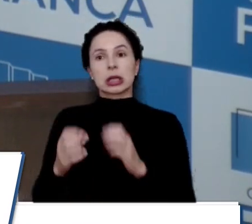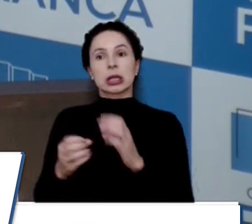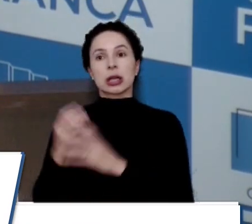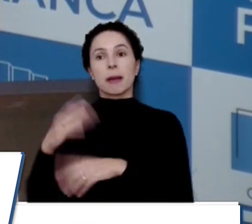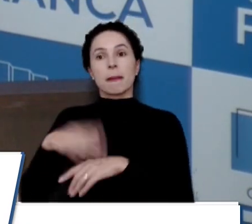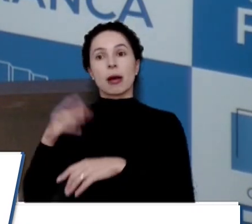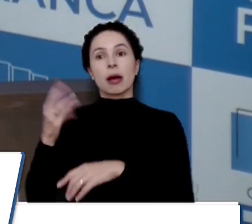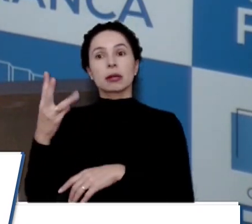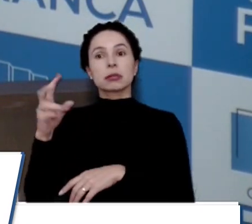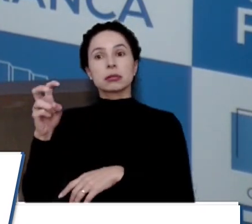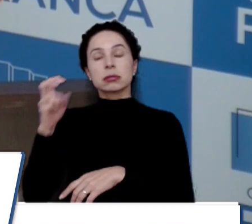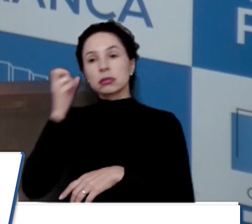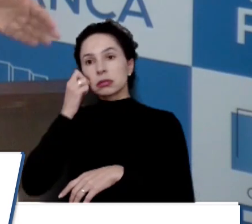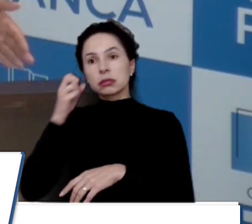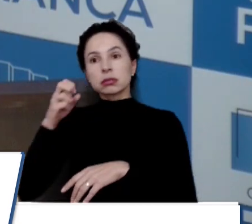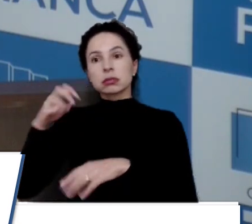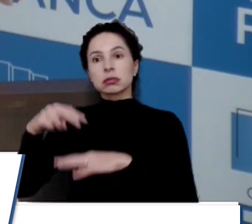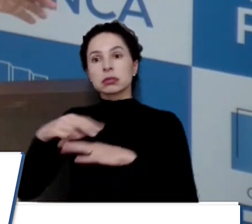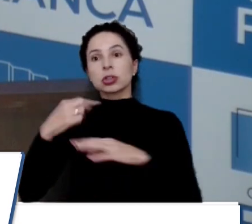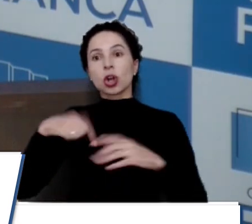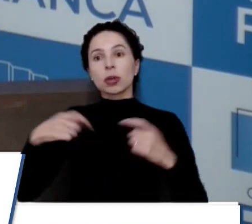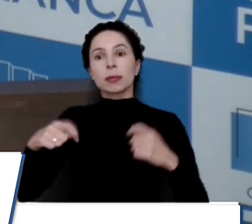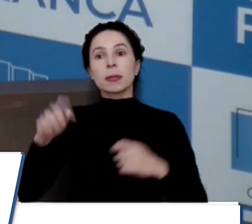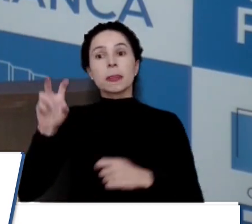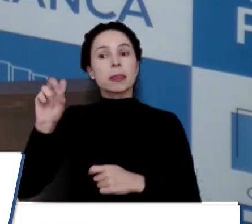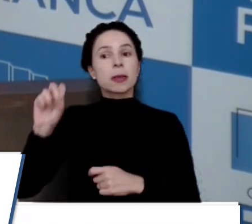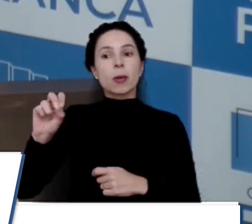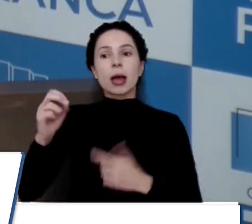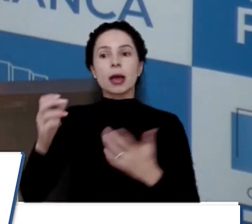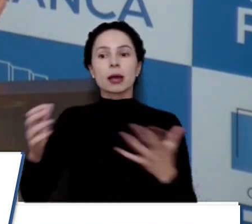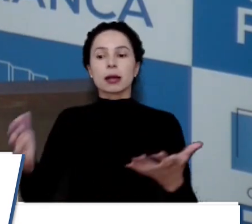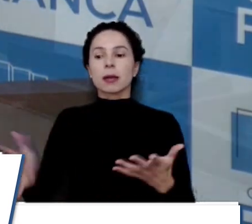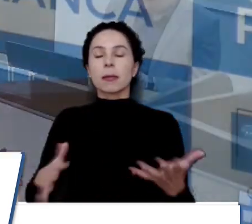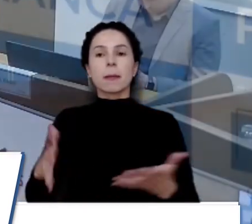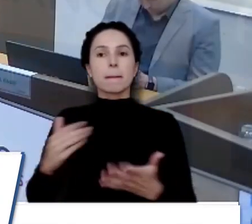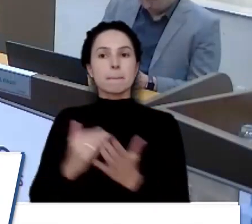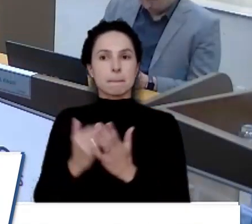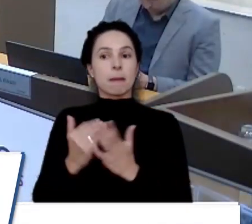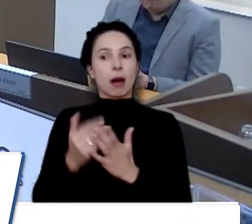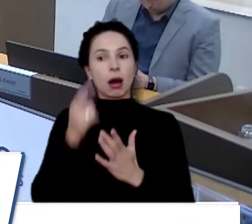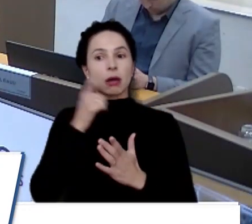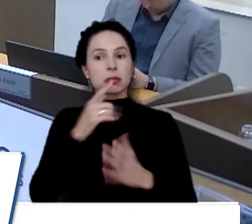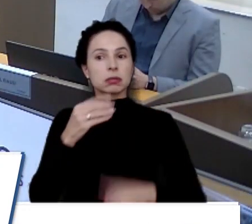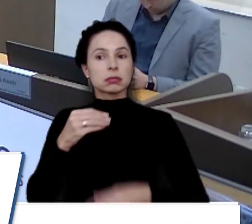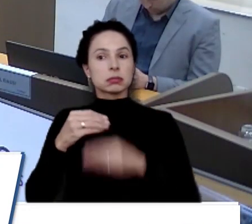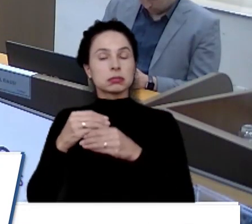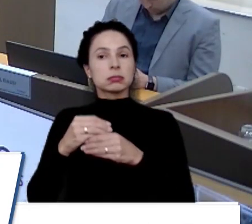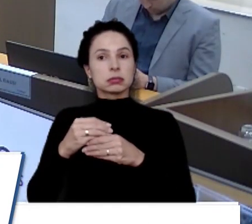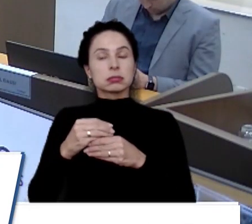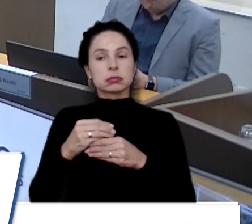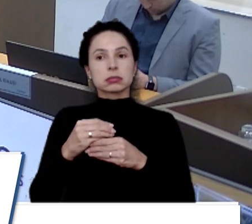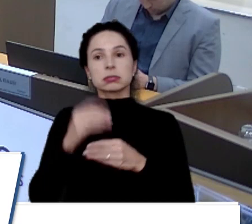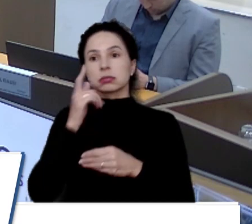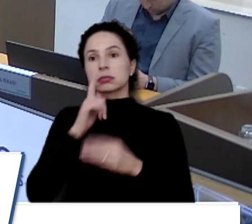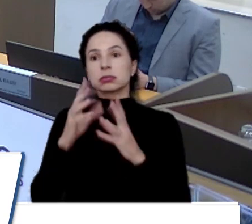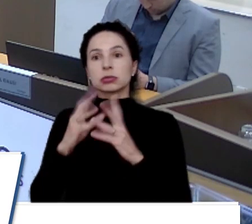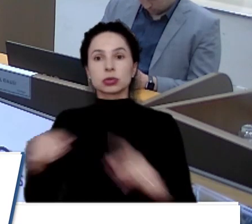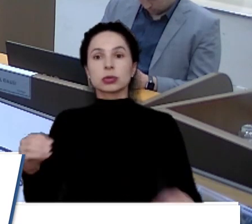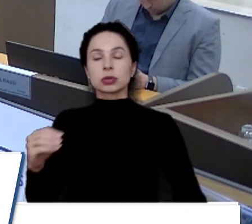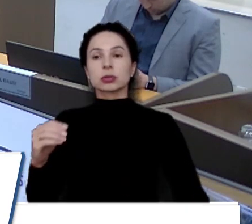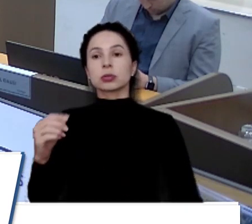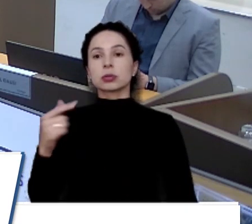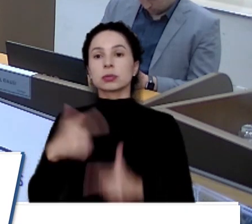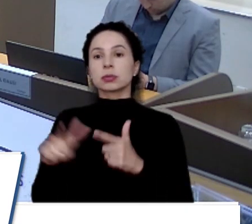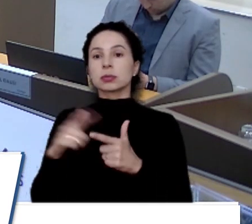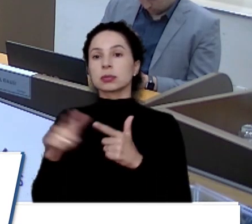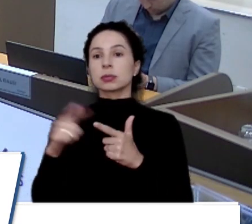leito e nós precisamos de 50 seria quase uma opção né Gilson para resolver o problema de quem tá lá guardando